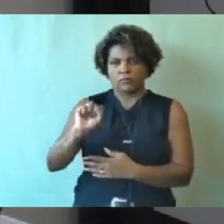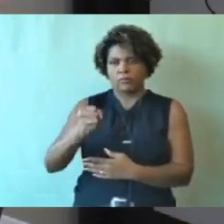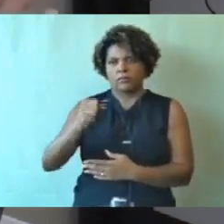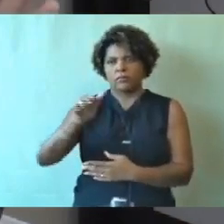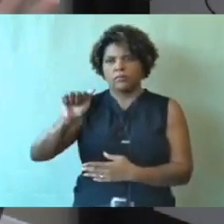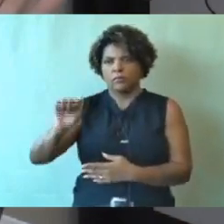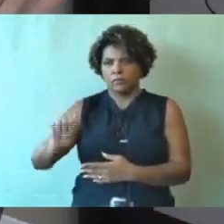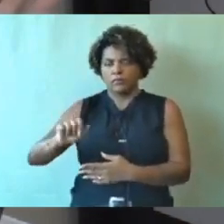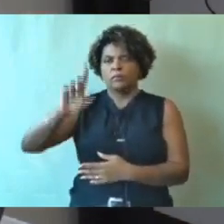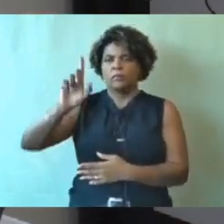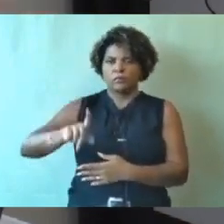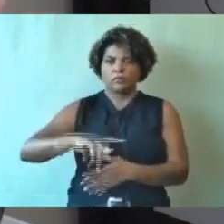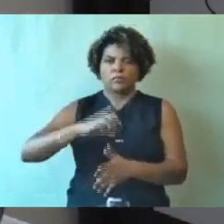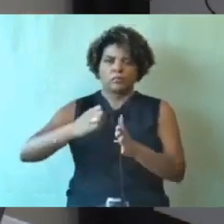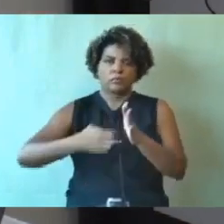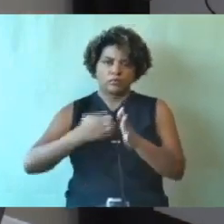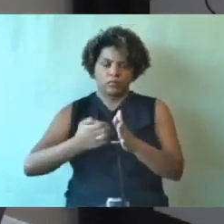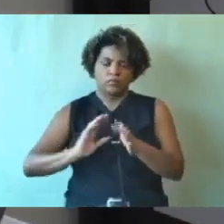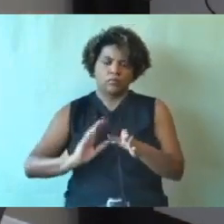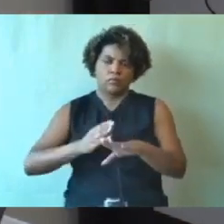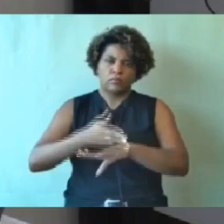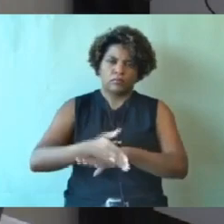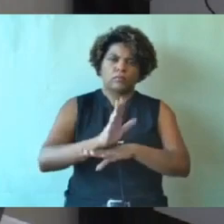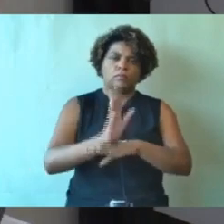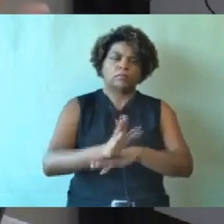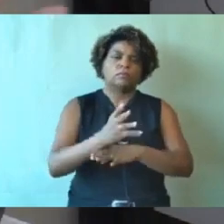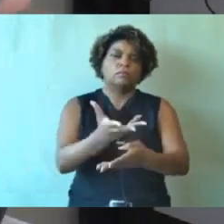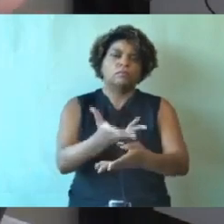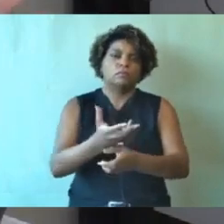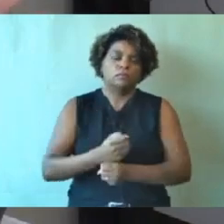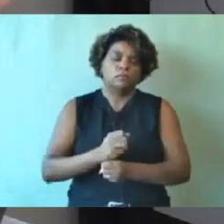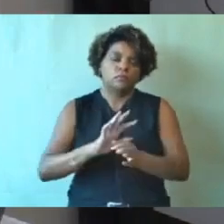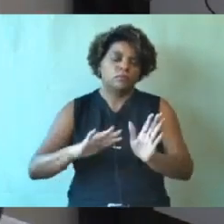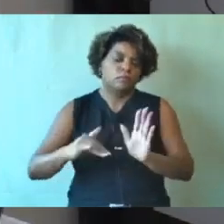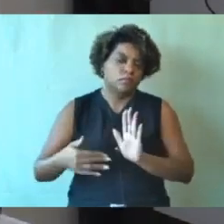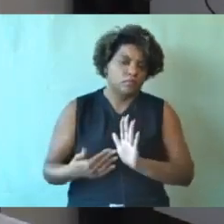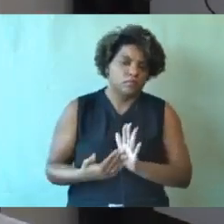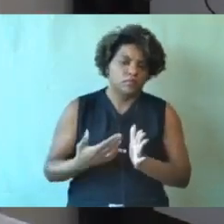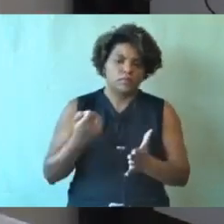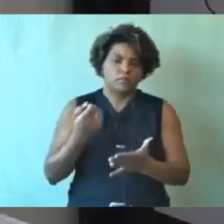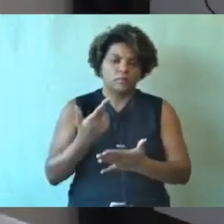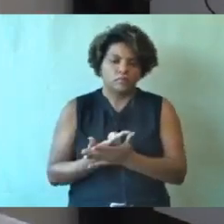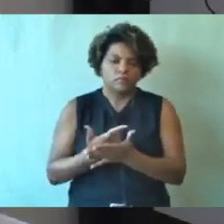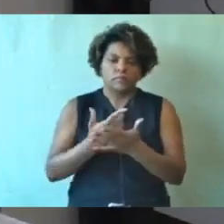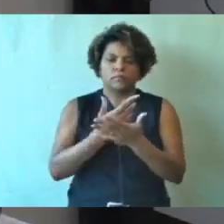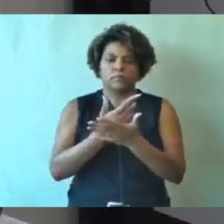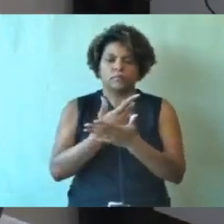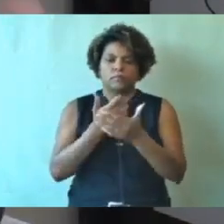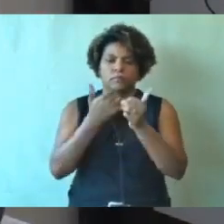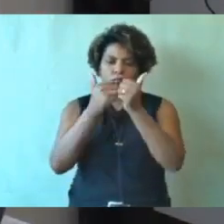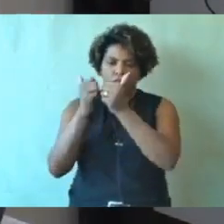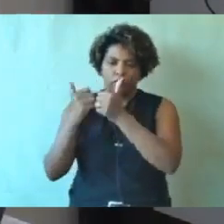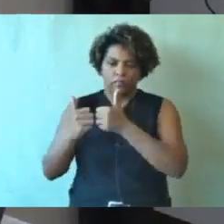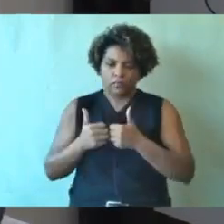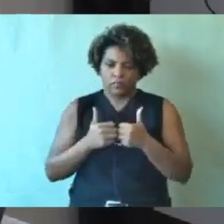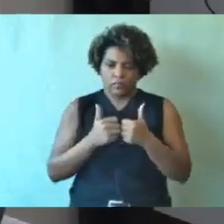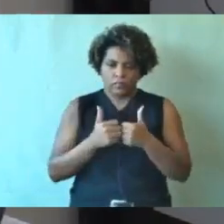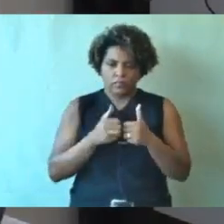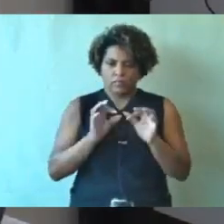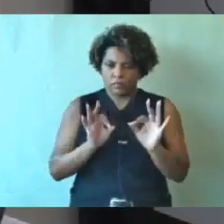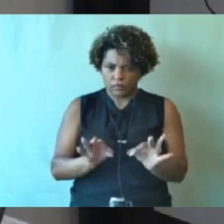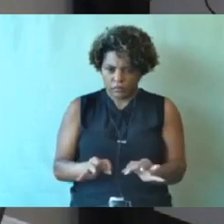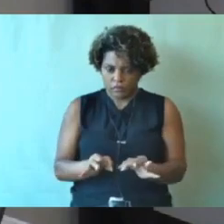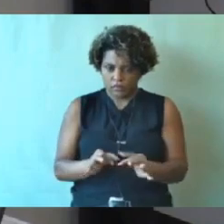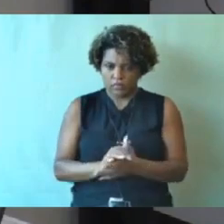de acordo, então, com esses relatórios, as viagens executadas, etc., etc., dentro do controle interno do consórcio. É isso mesmo?